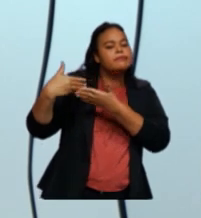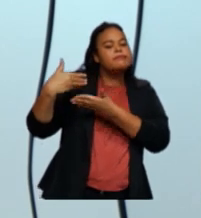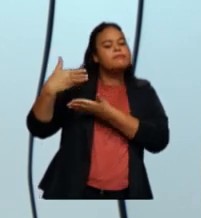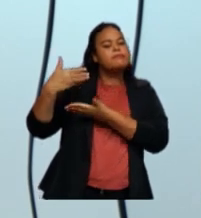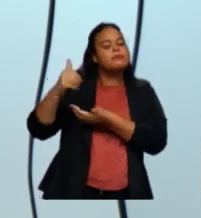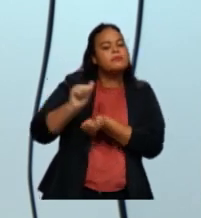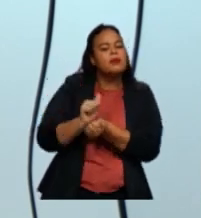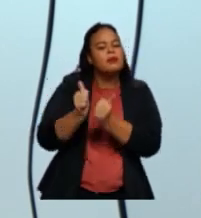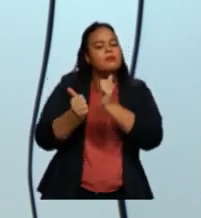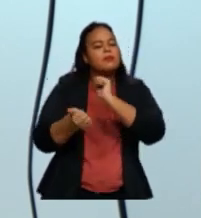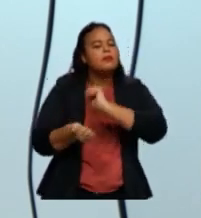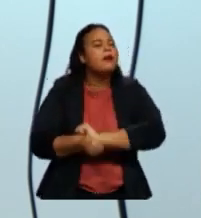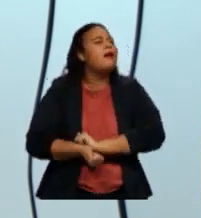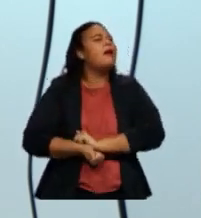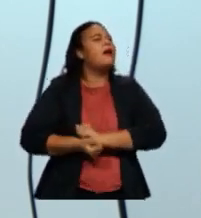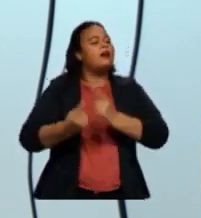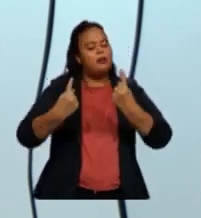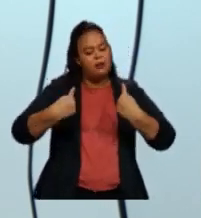adaptando, vai